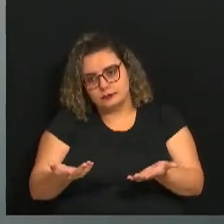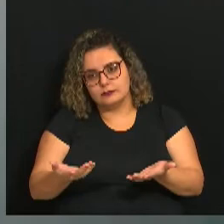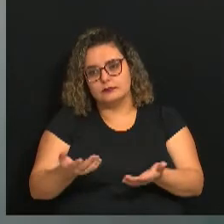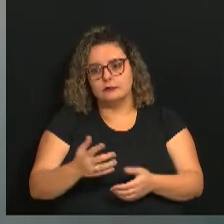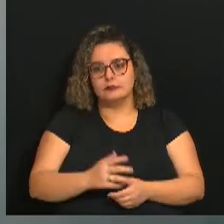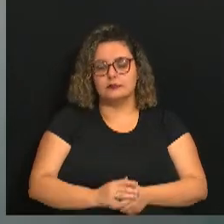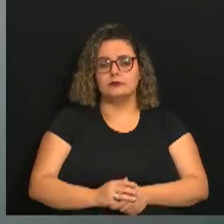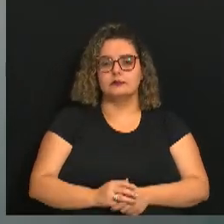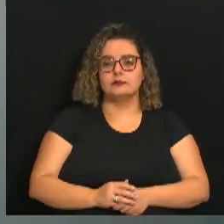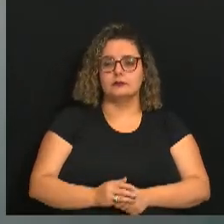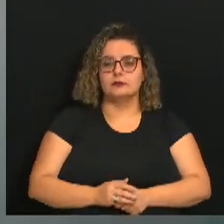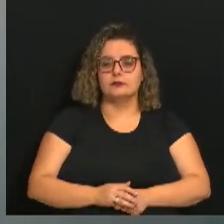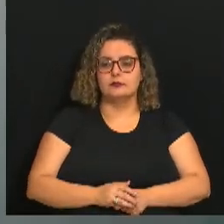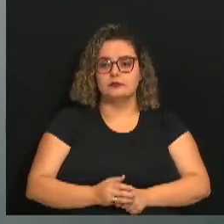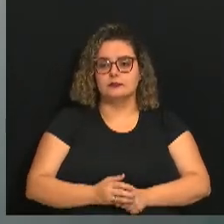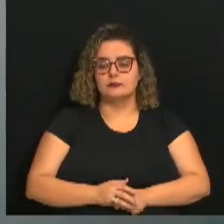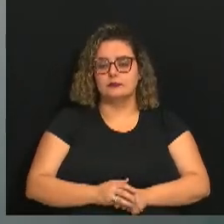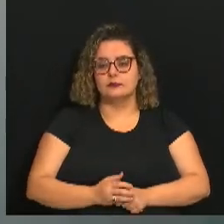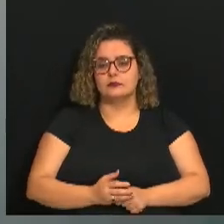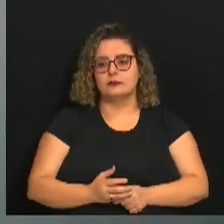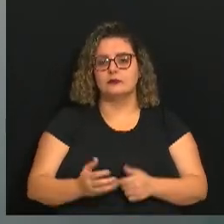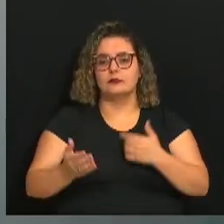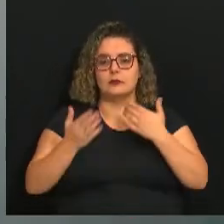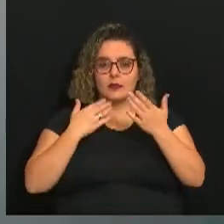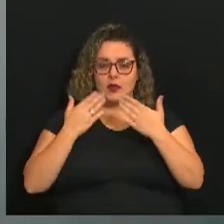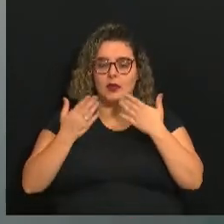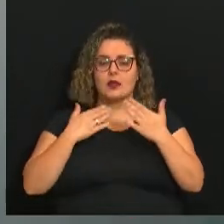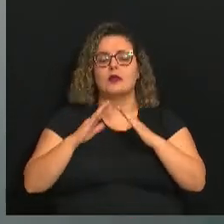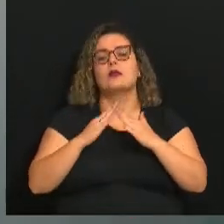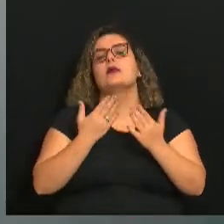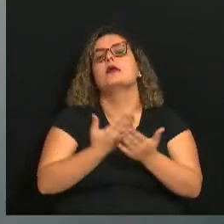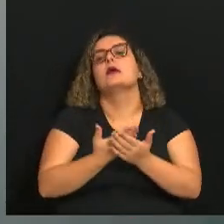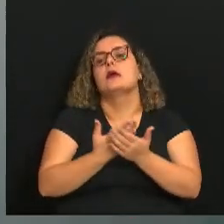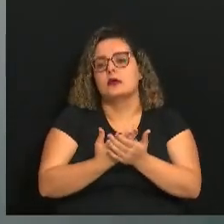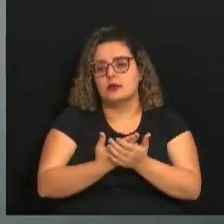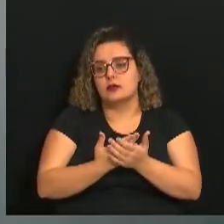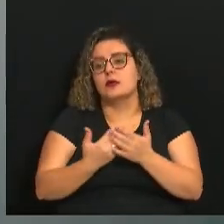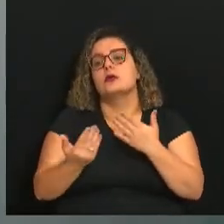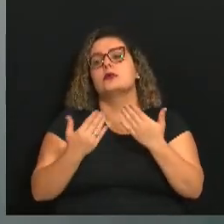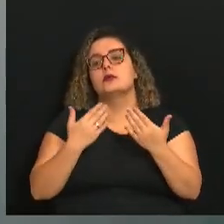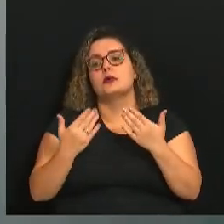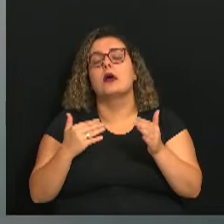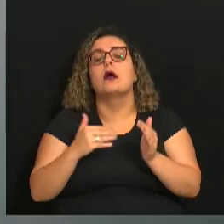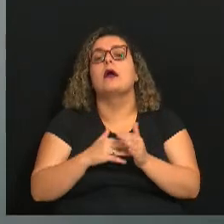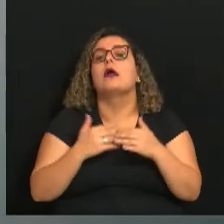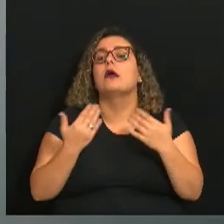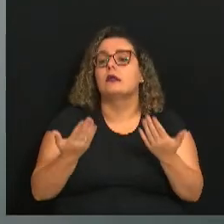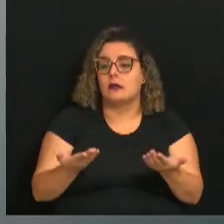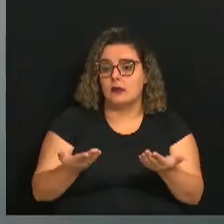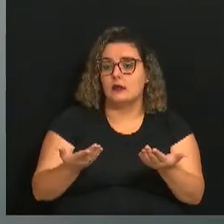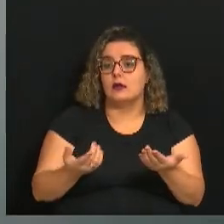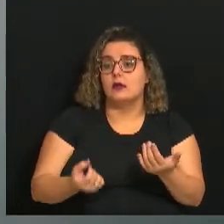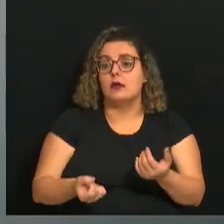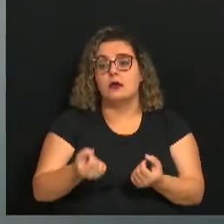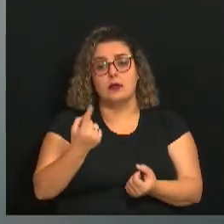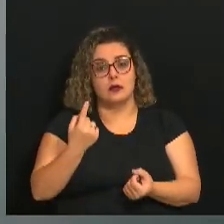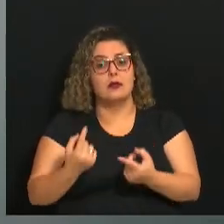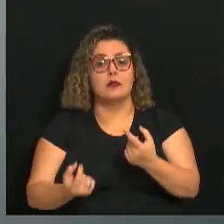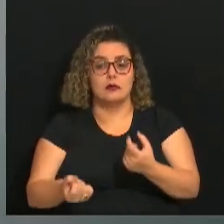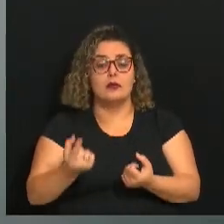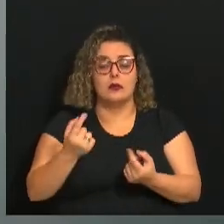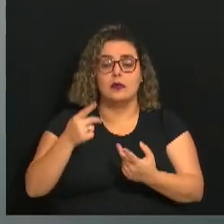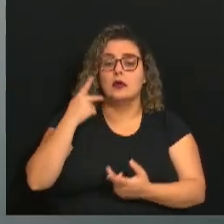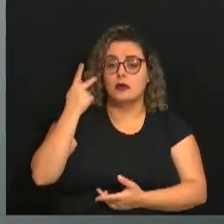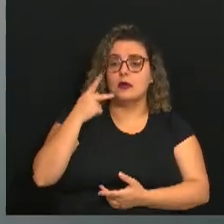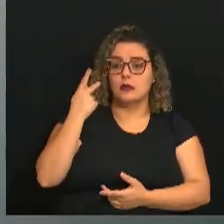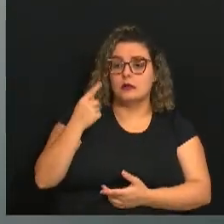vereador, nas conversas que a gente tem com as escolas, a gente faz essa escuta, até mesmo com alguns vereadores que